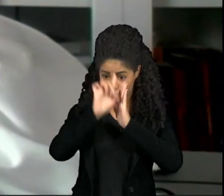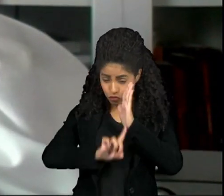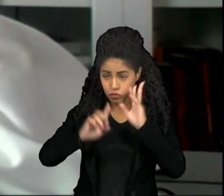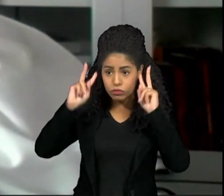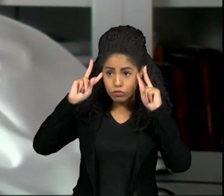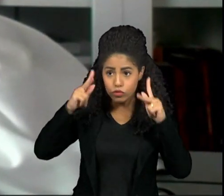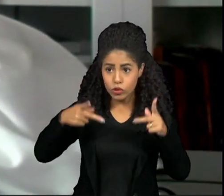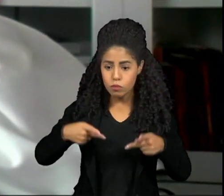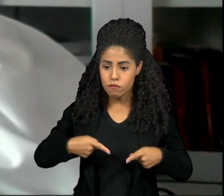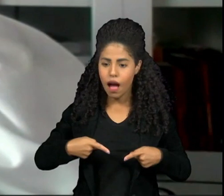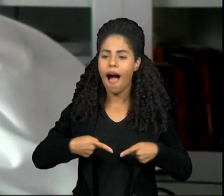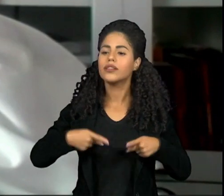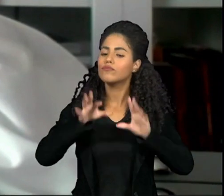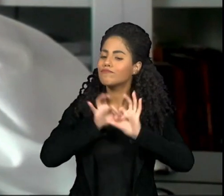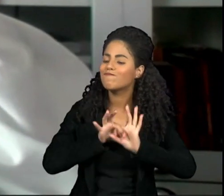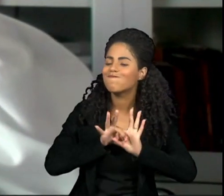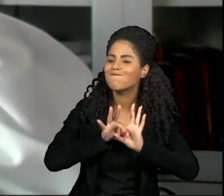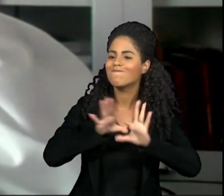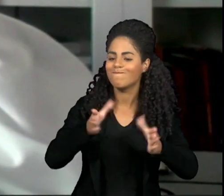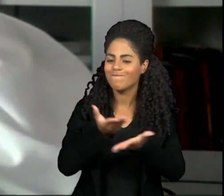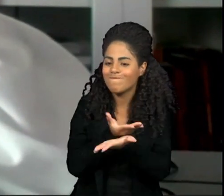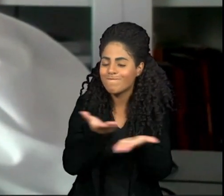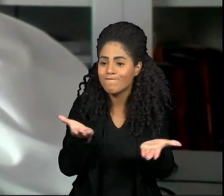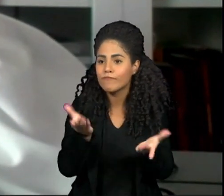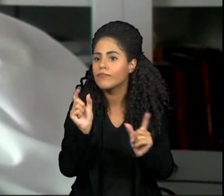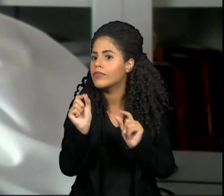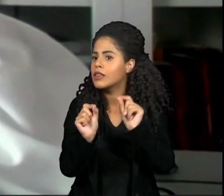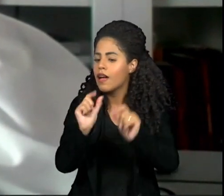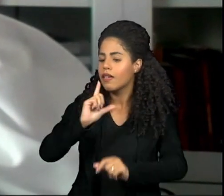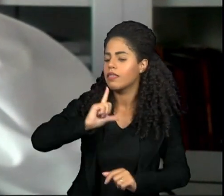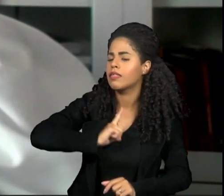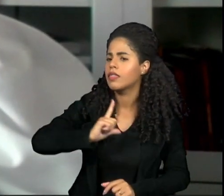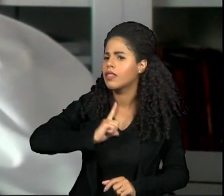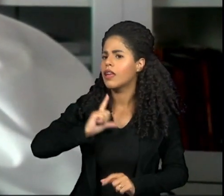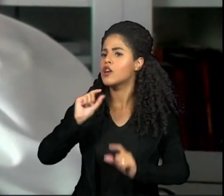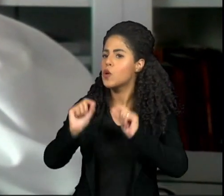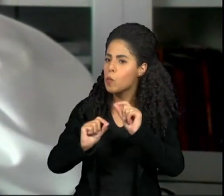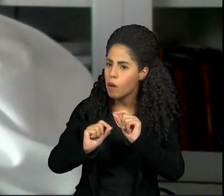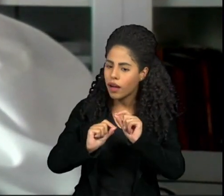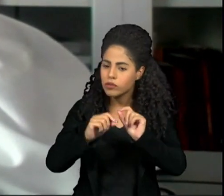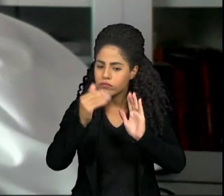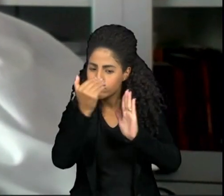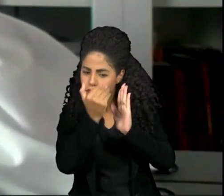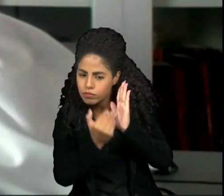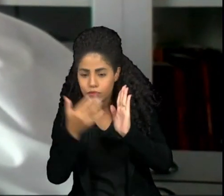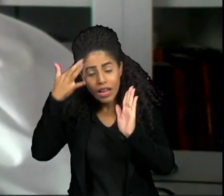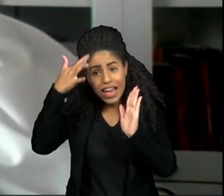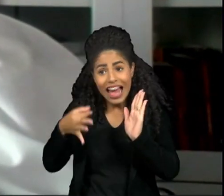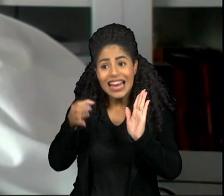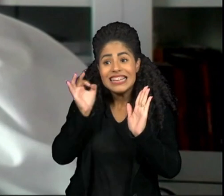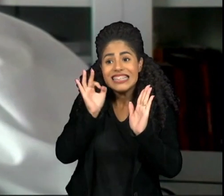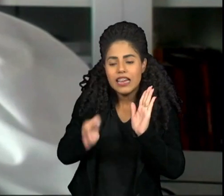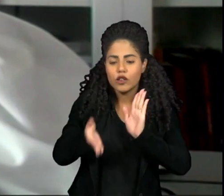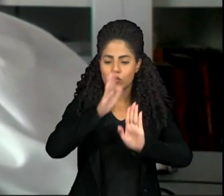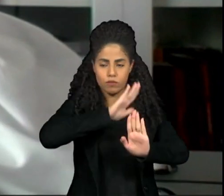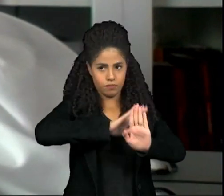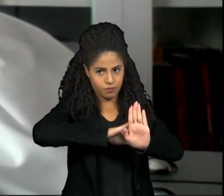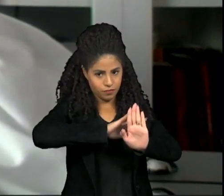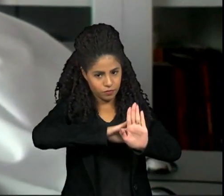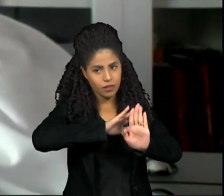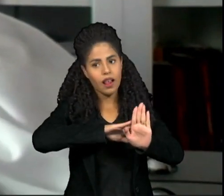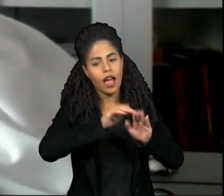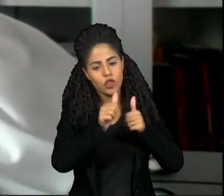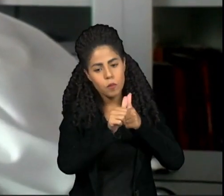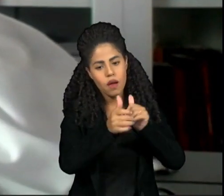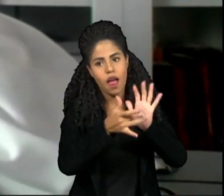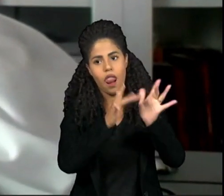que foram universalizados, eles têm uma concepção cristã que